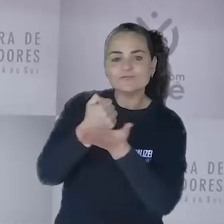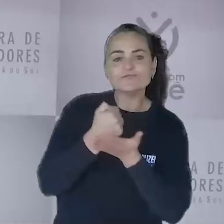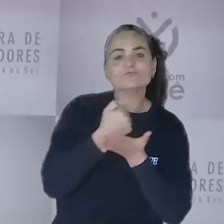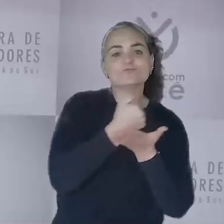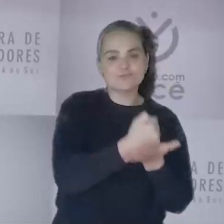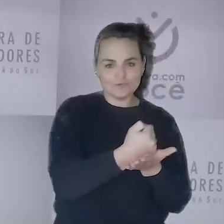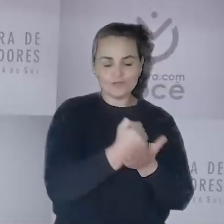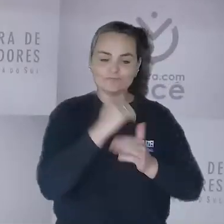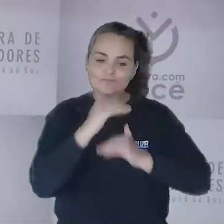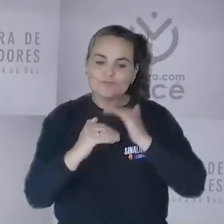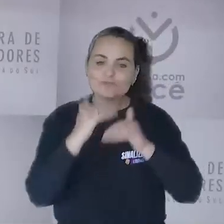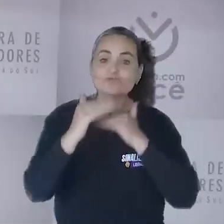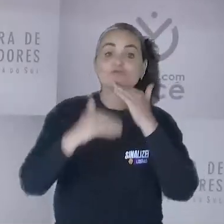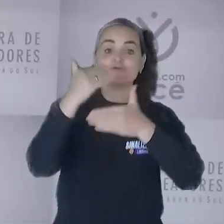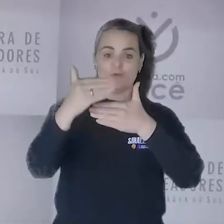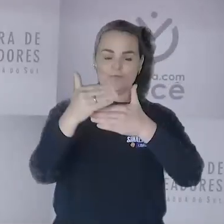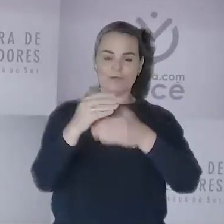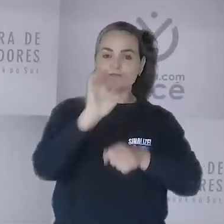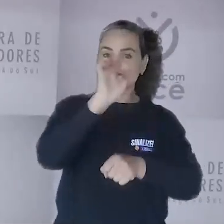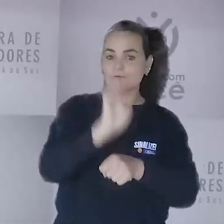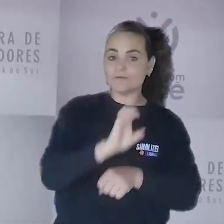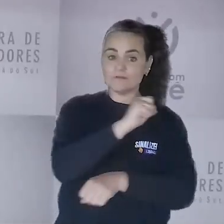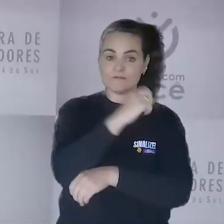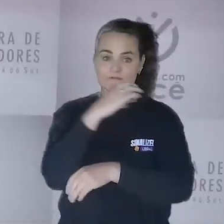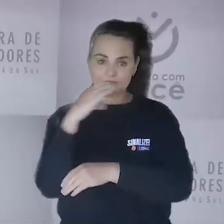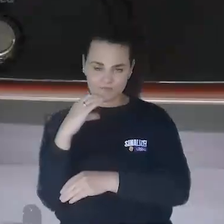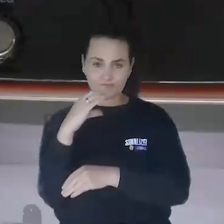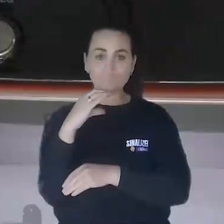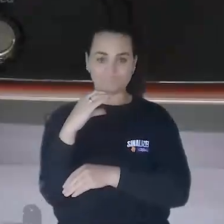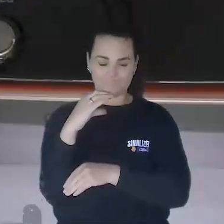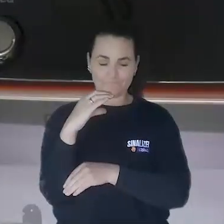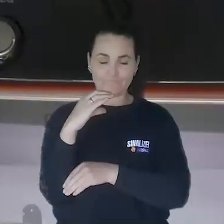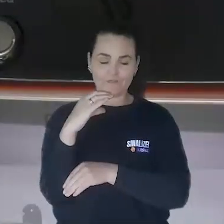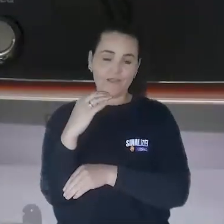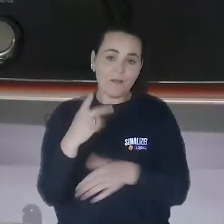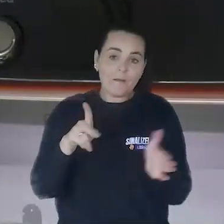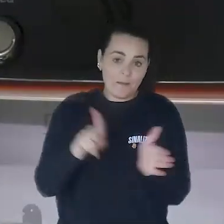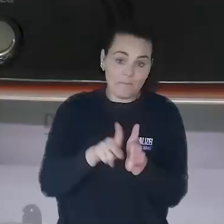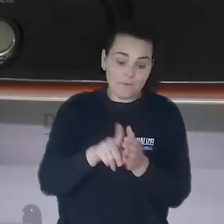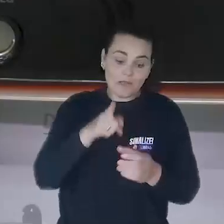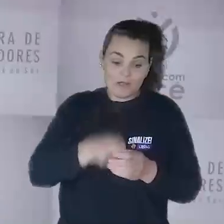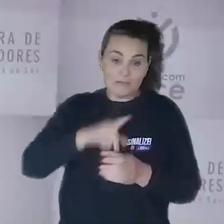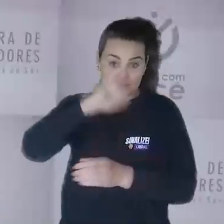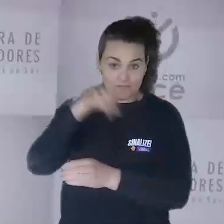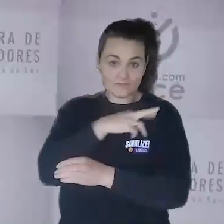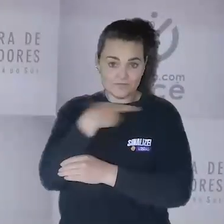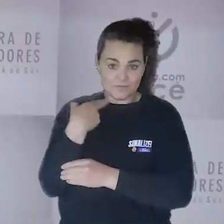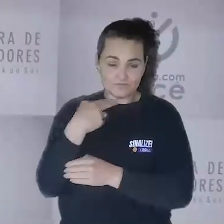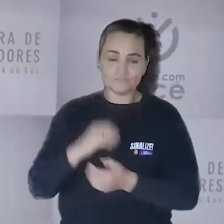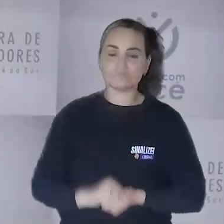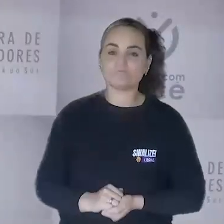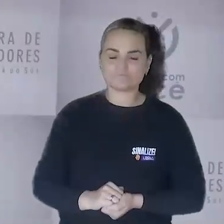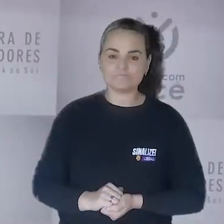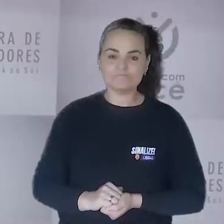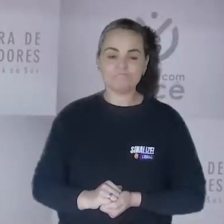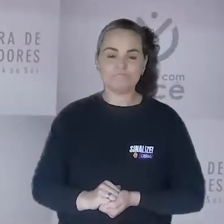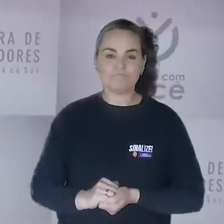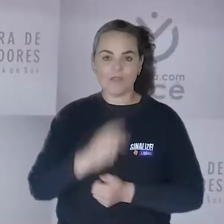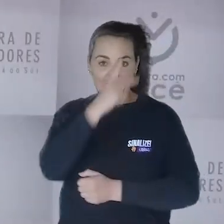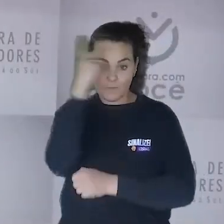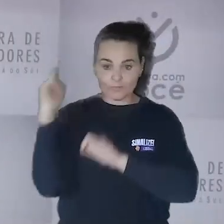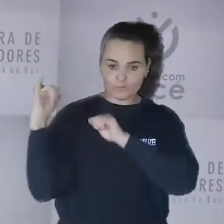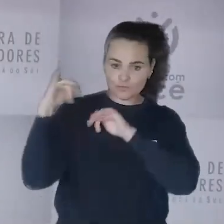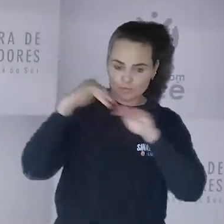povos para o desenvolvimento do Estado de Santa Catarina em particular de Jaraguá do Sul colonizada em